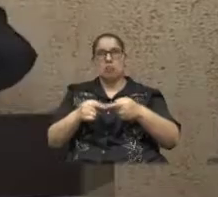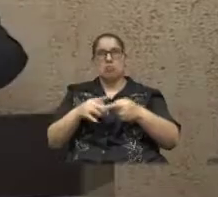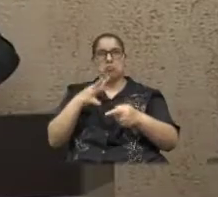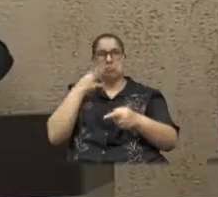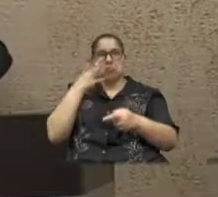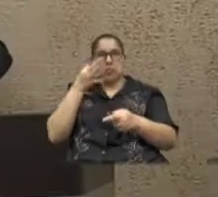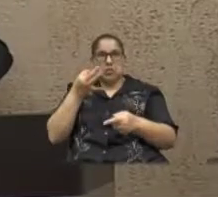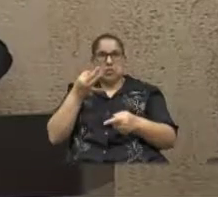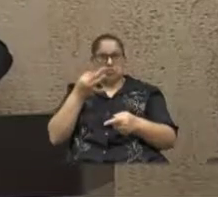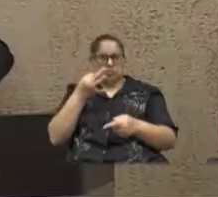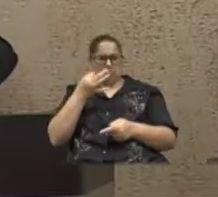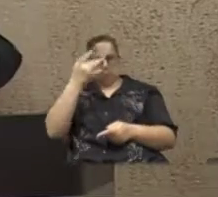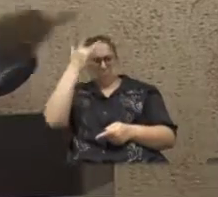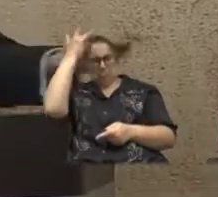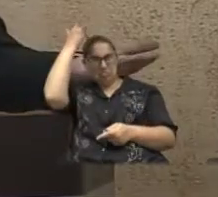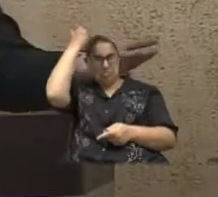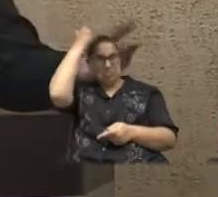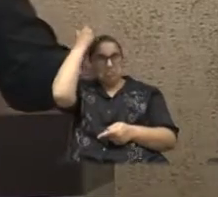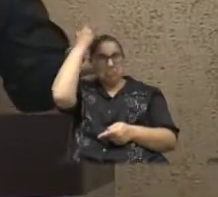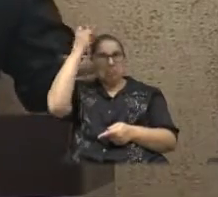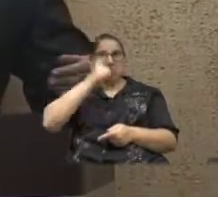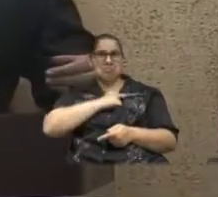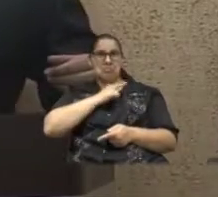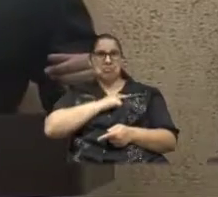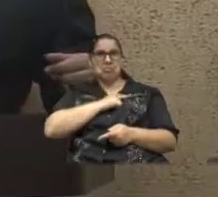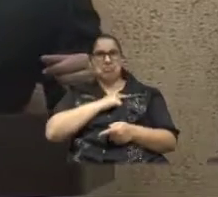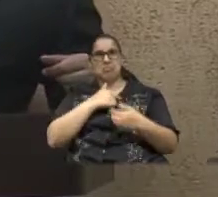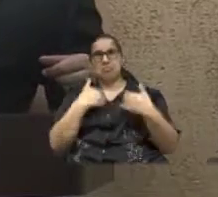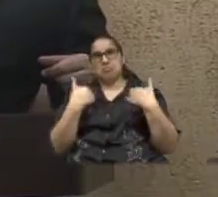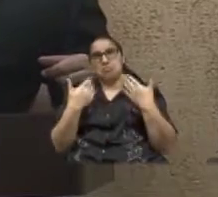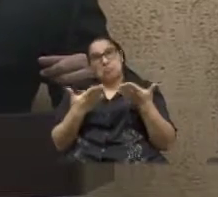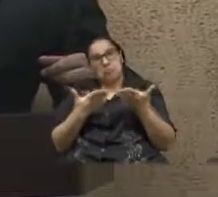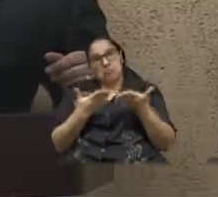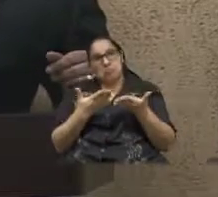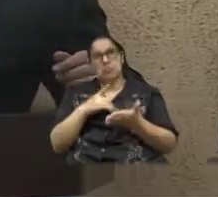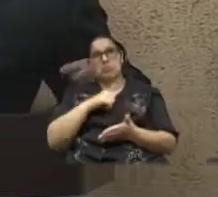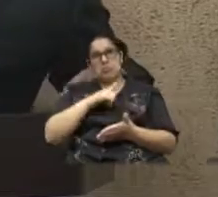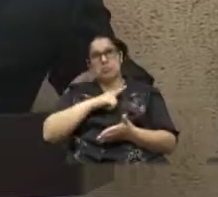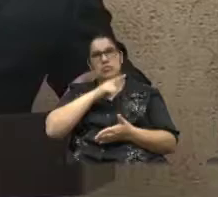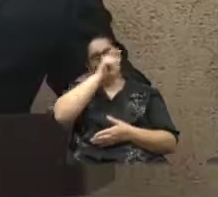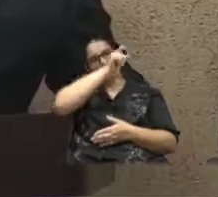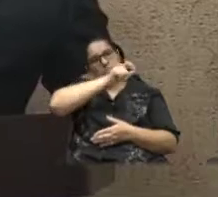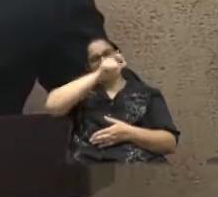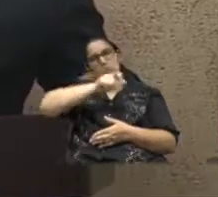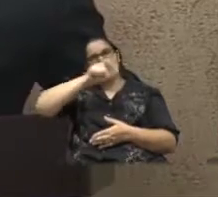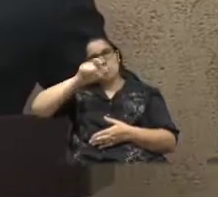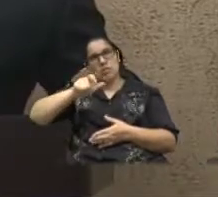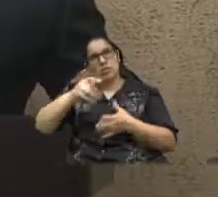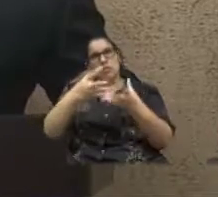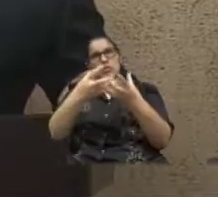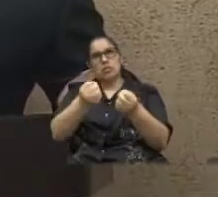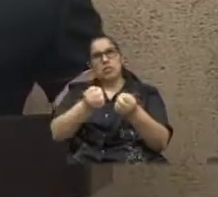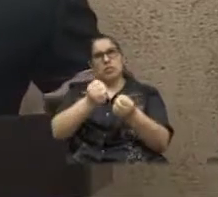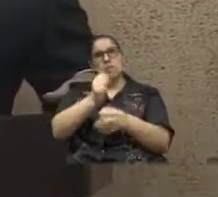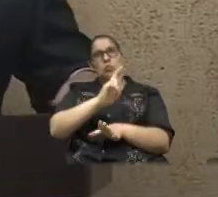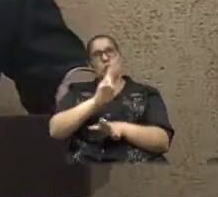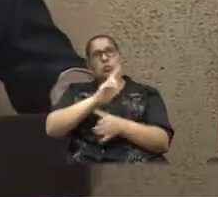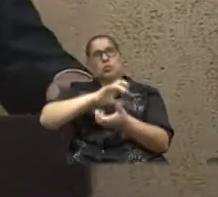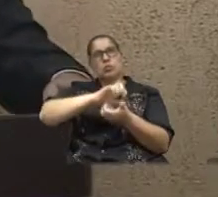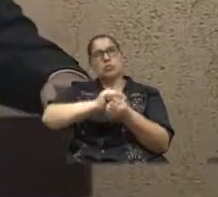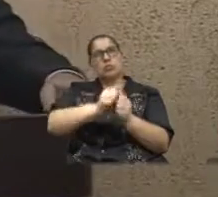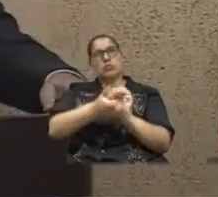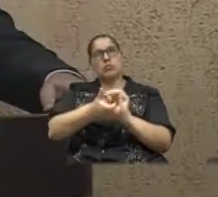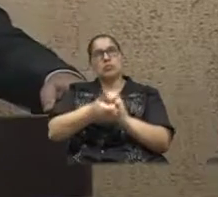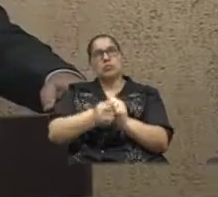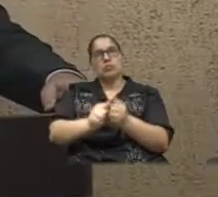de arte. Para mim não é arte, mas para algumas pessoas que ali estavam era. Mas com esse